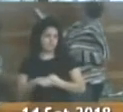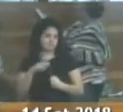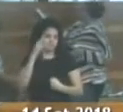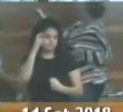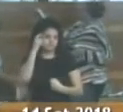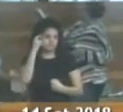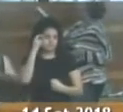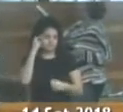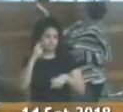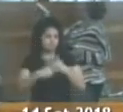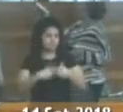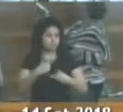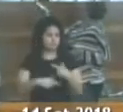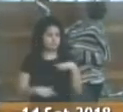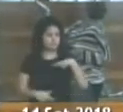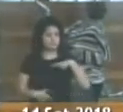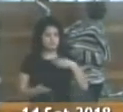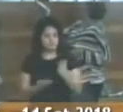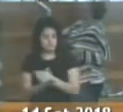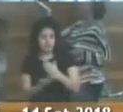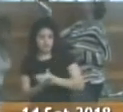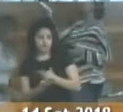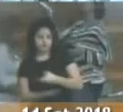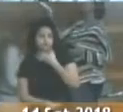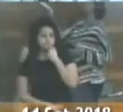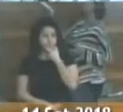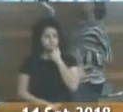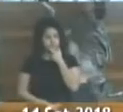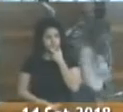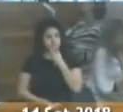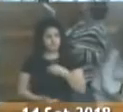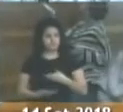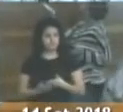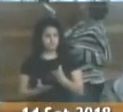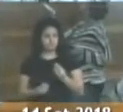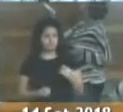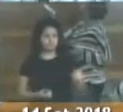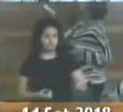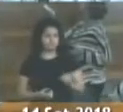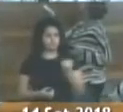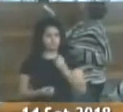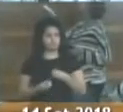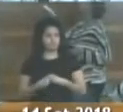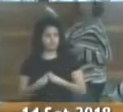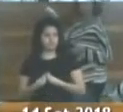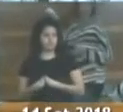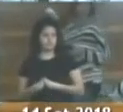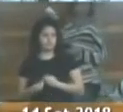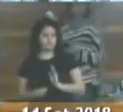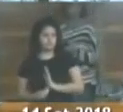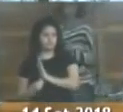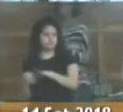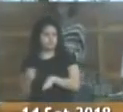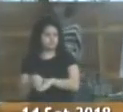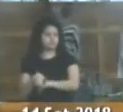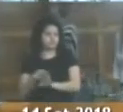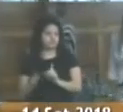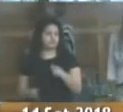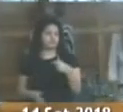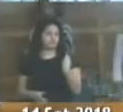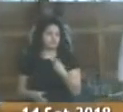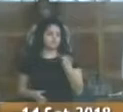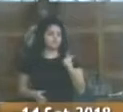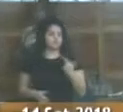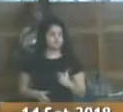livros didáticos de inglês, uma disciplina tão importante para dar autonomia e dedicação ao turismo. E não temos previsão de